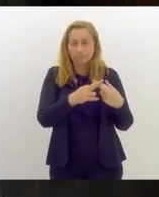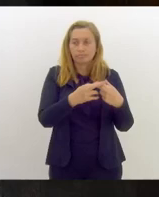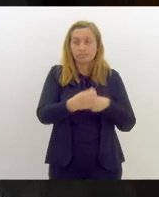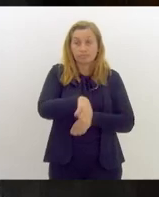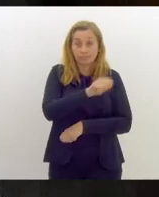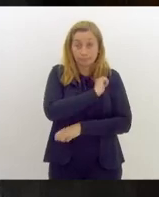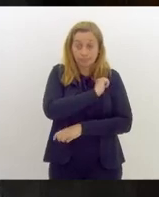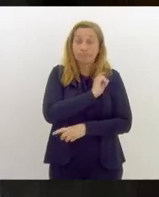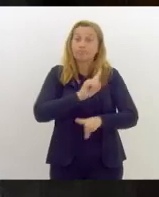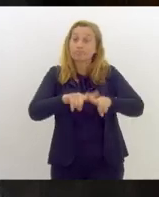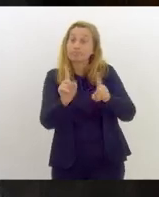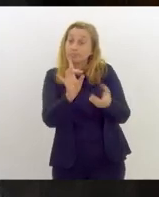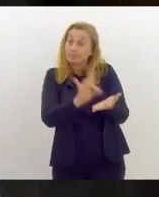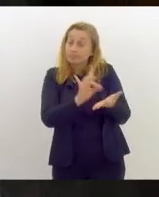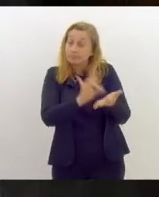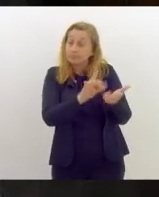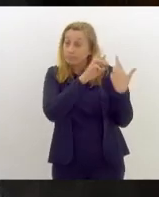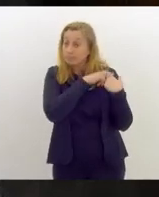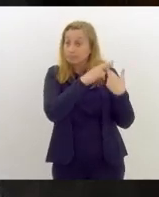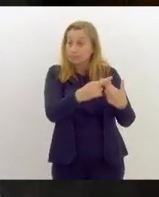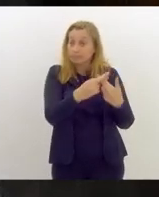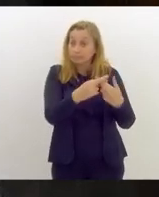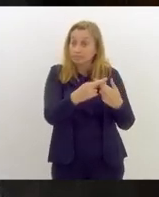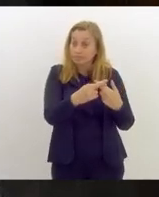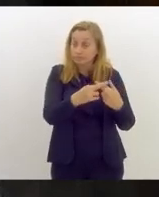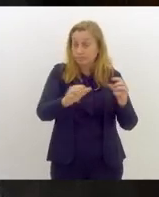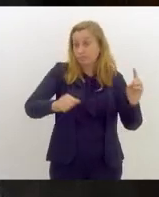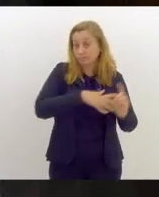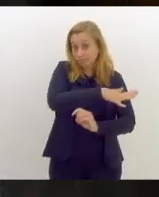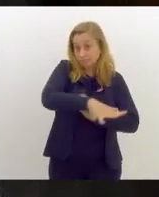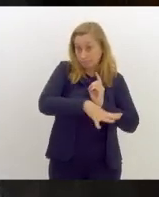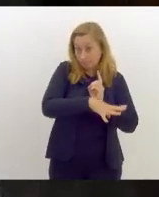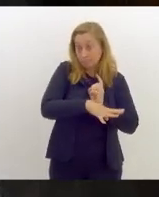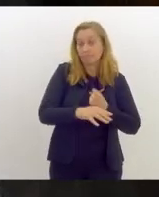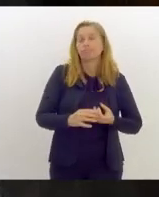mas na verdade é responsabilidade social